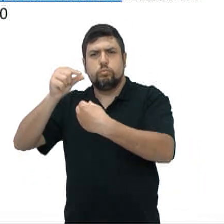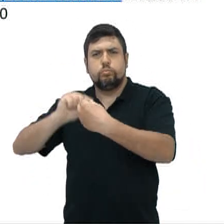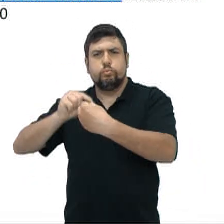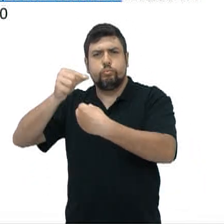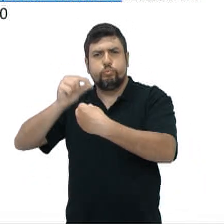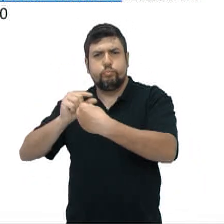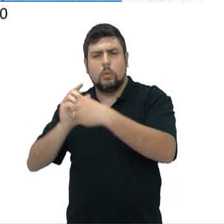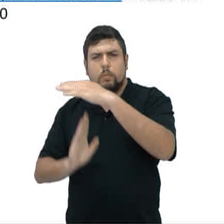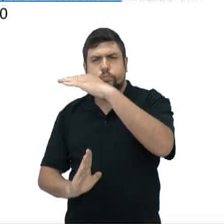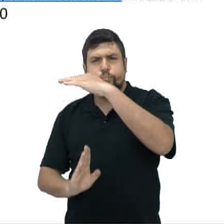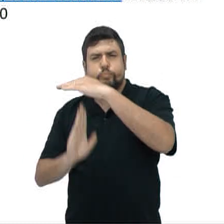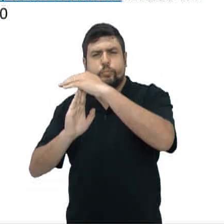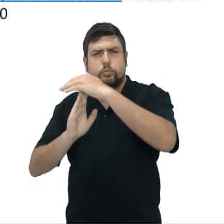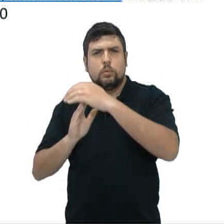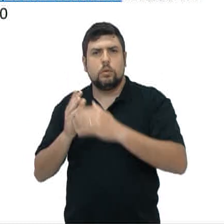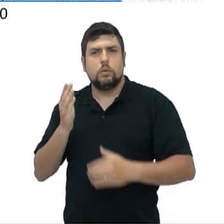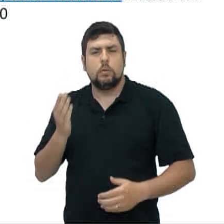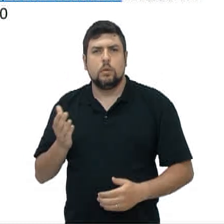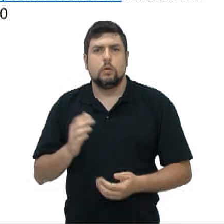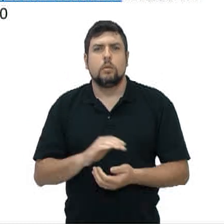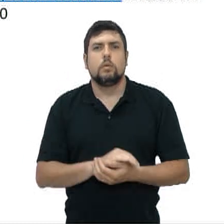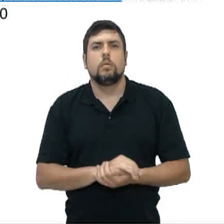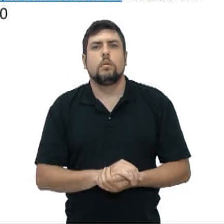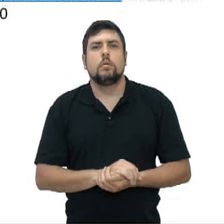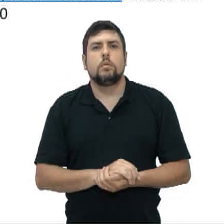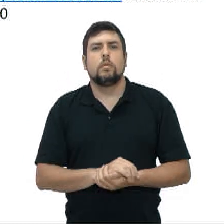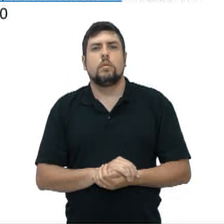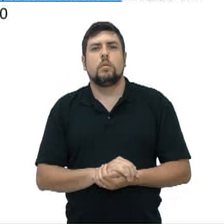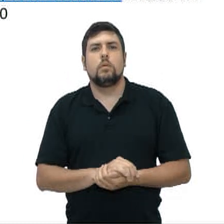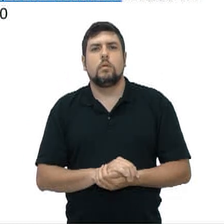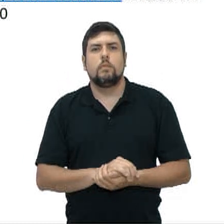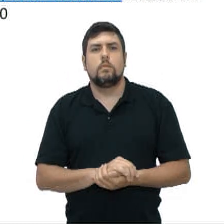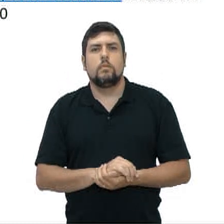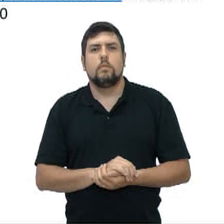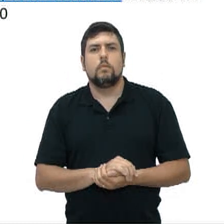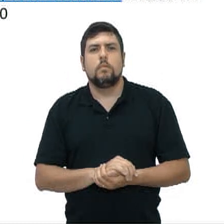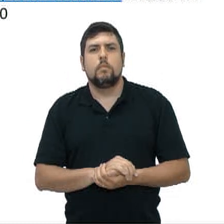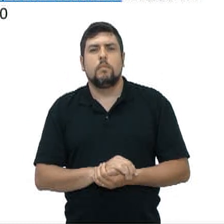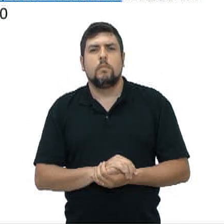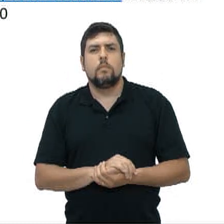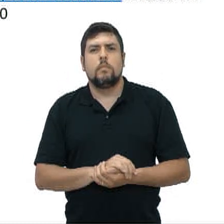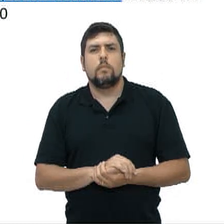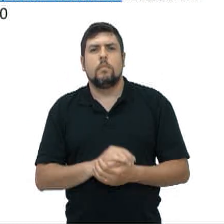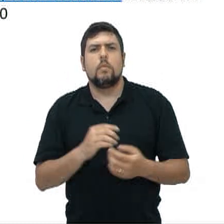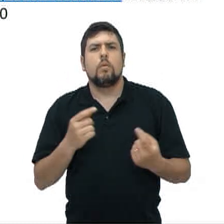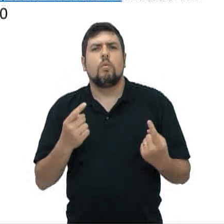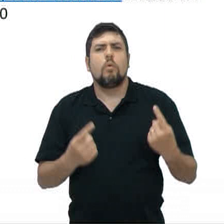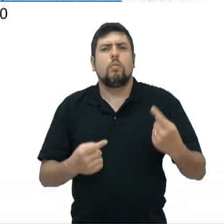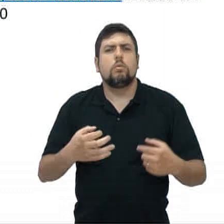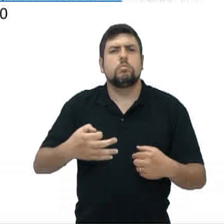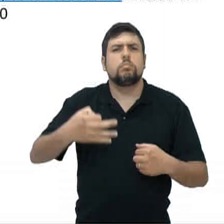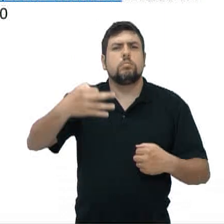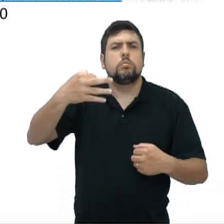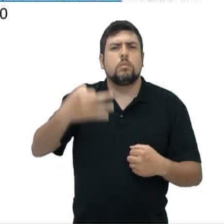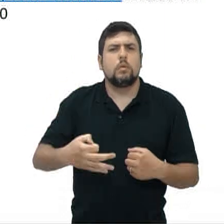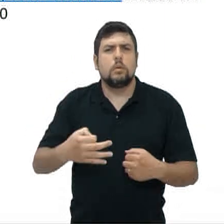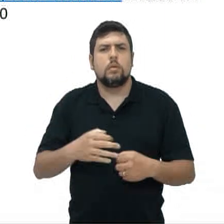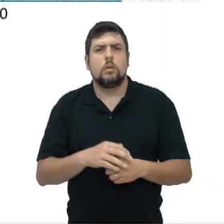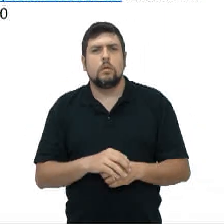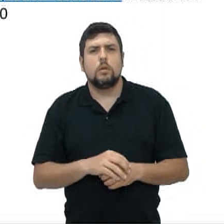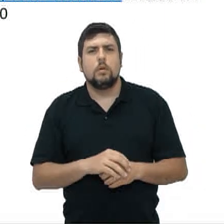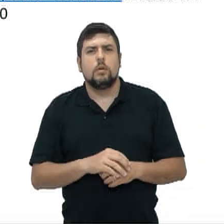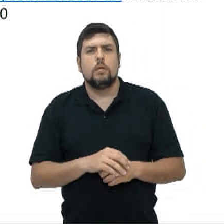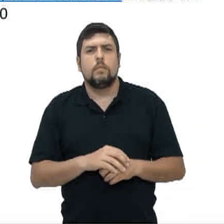no disjuntor. Então, está perguntando aqui, está correta ou estão corretas as afirmativas